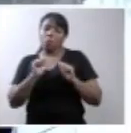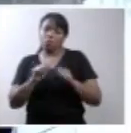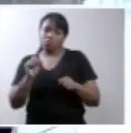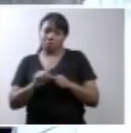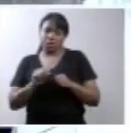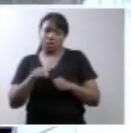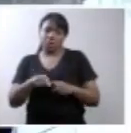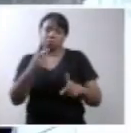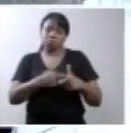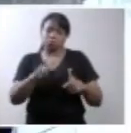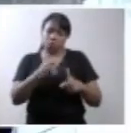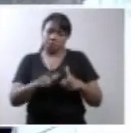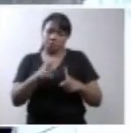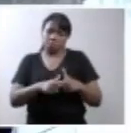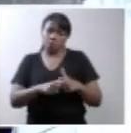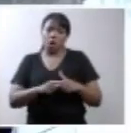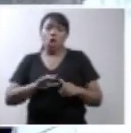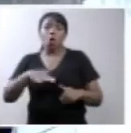casos